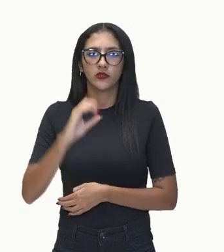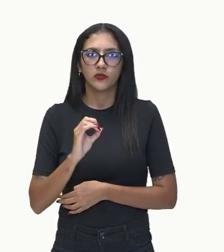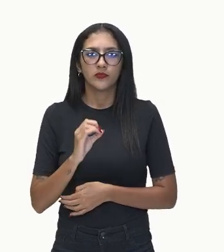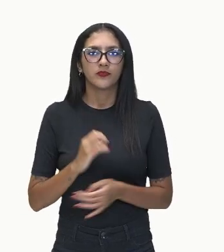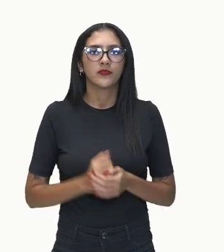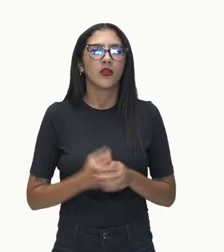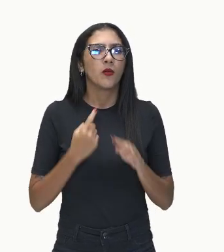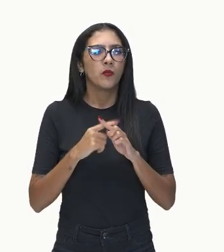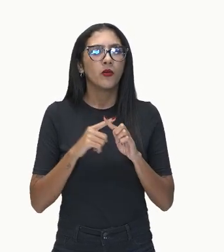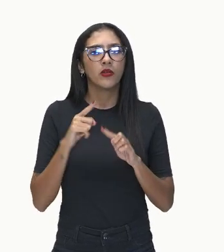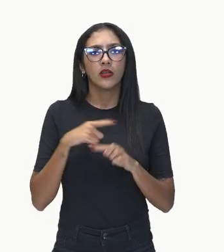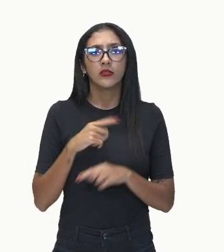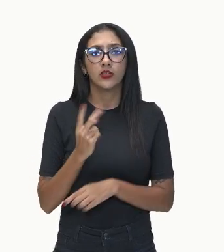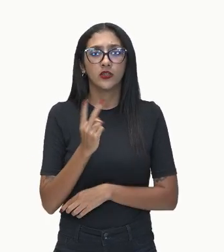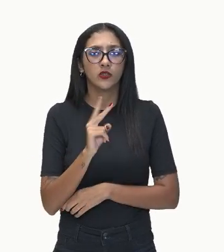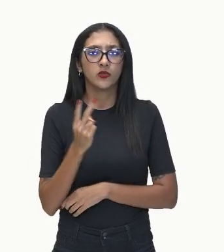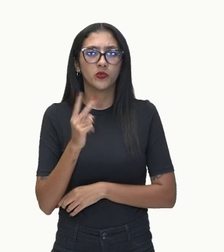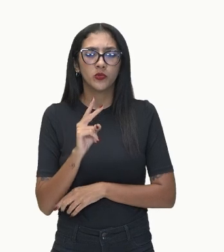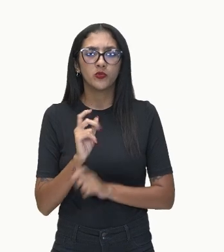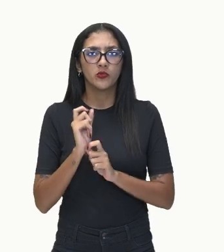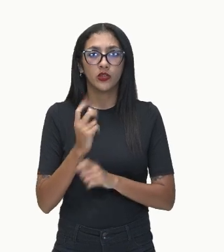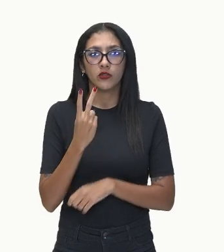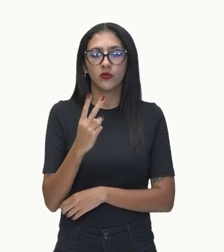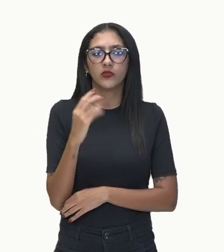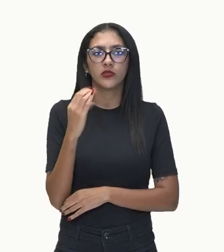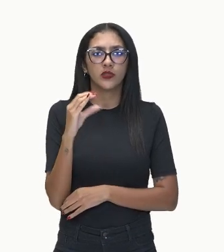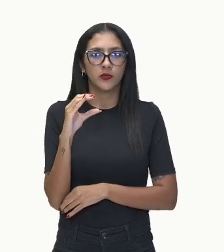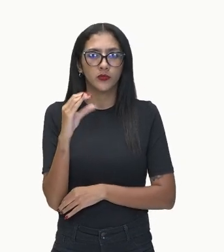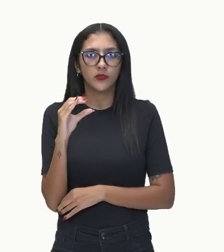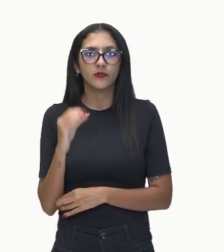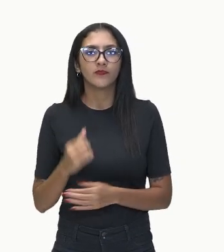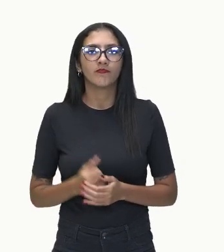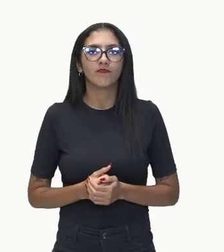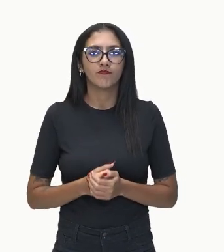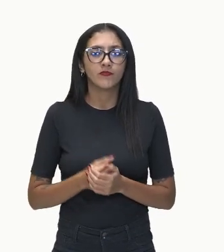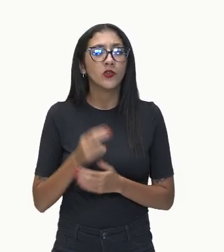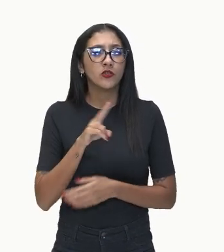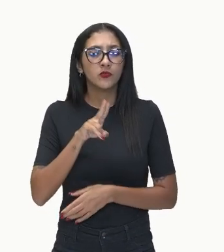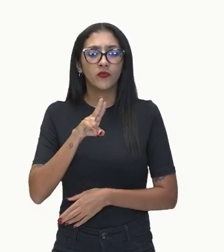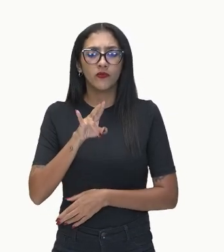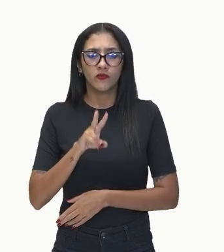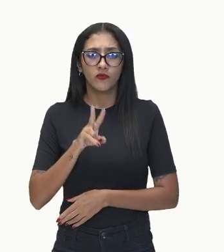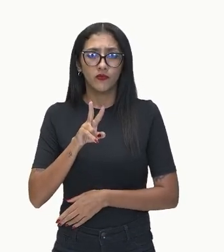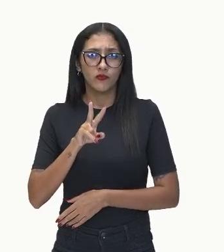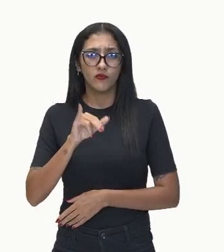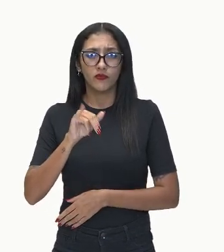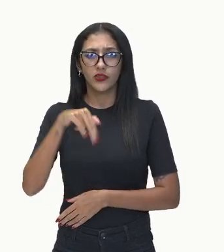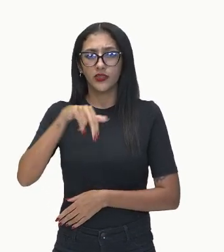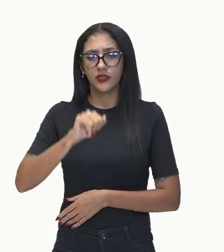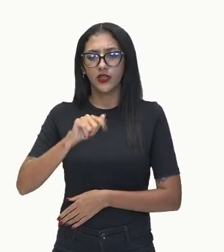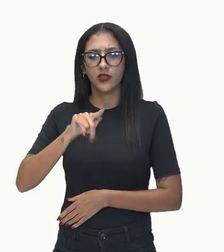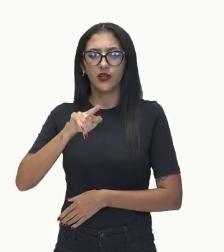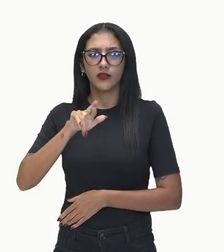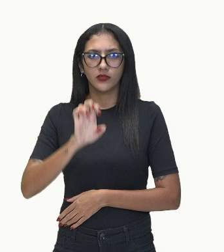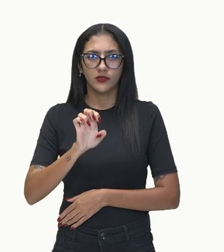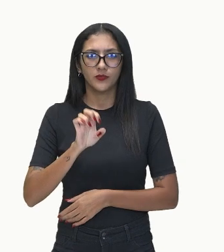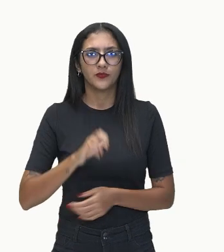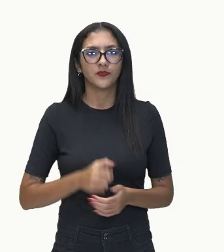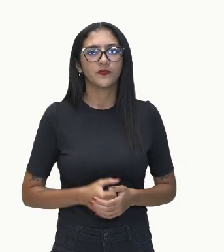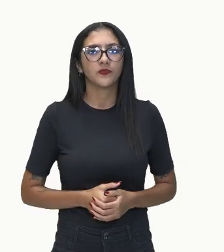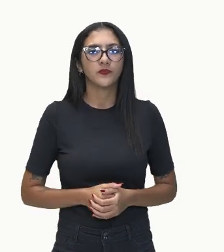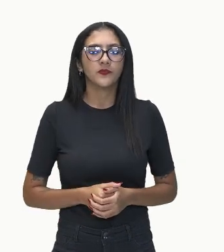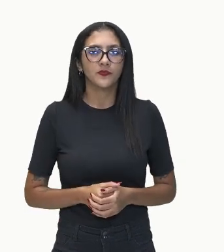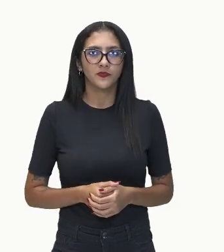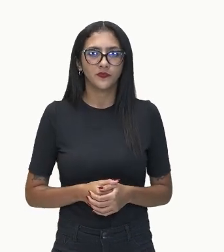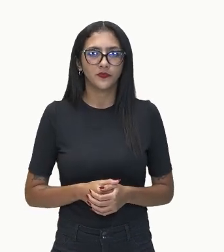ele tem 2 carbonos também e é o conhecido vinagre que a gente tem em casa. Agora nós